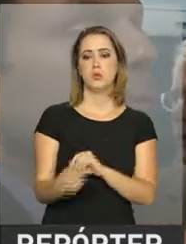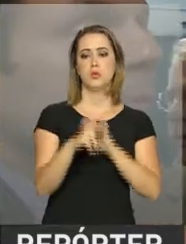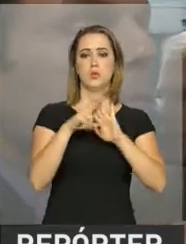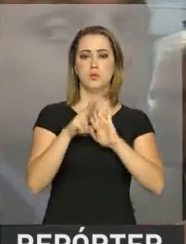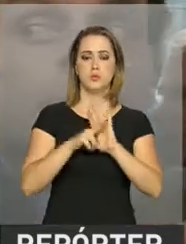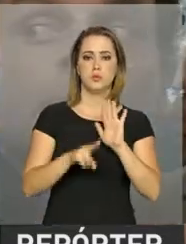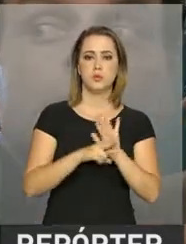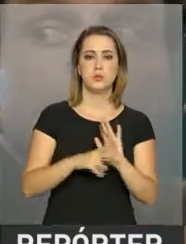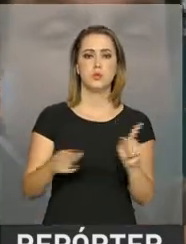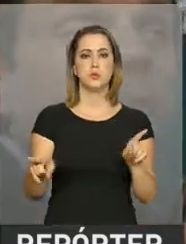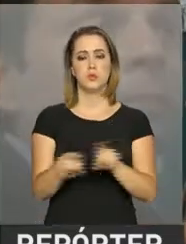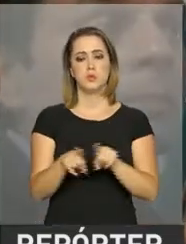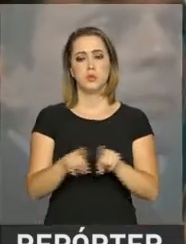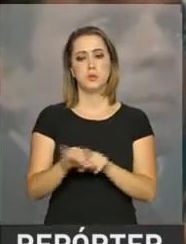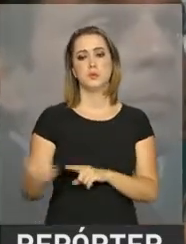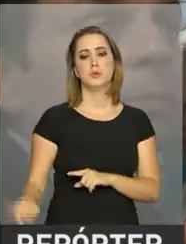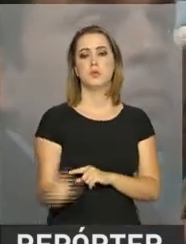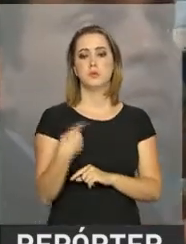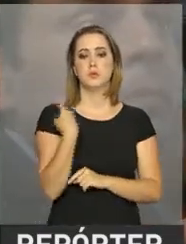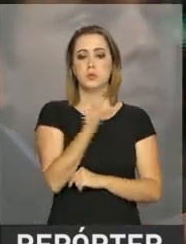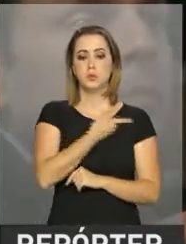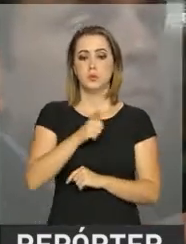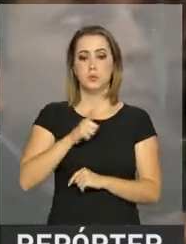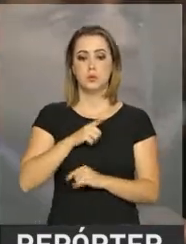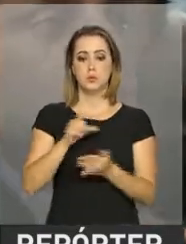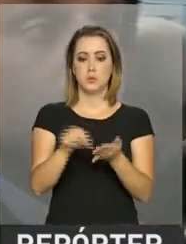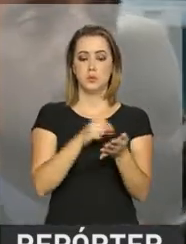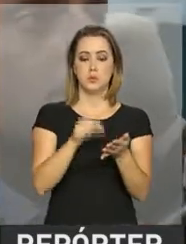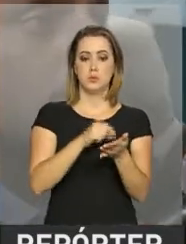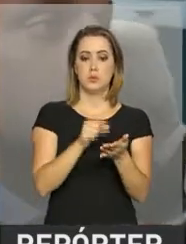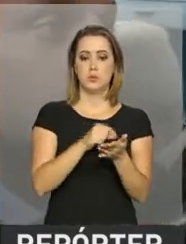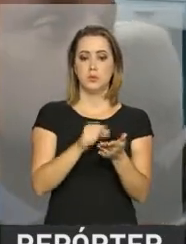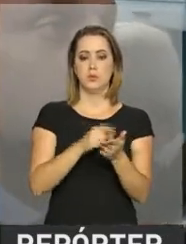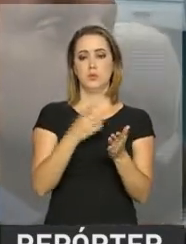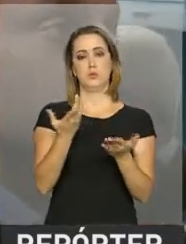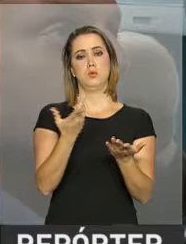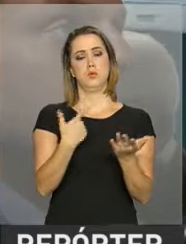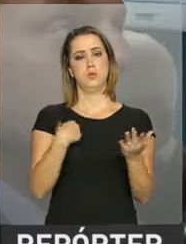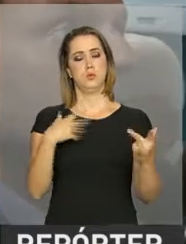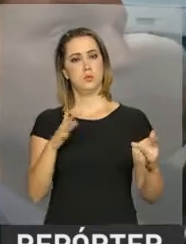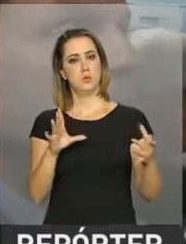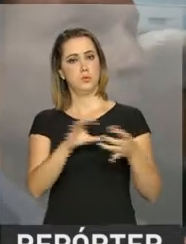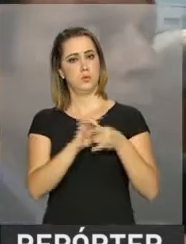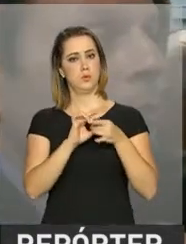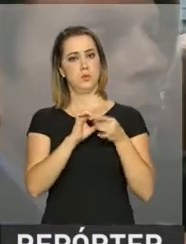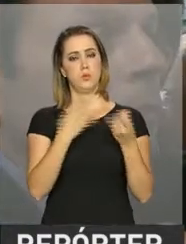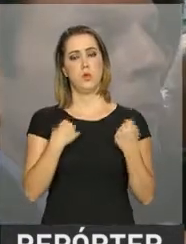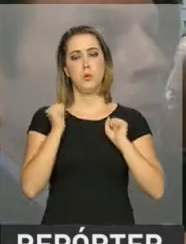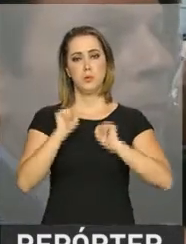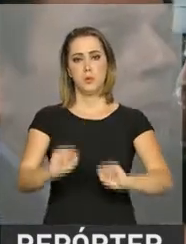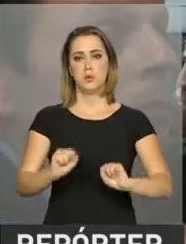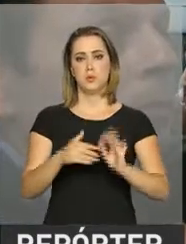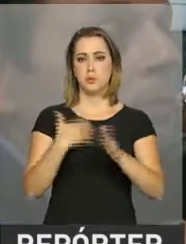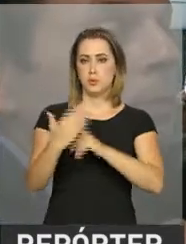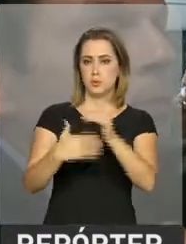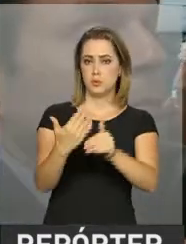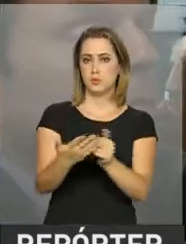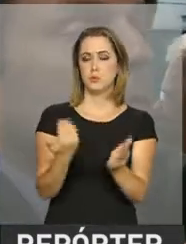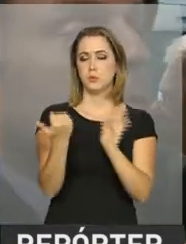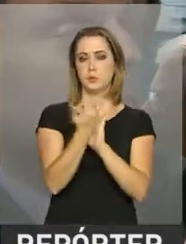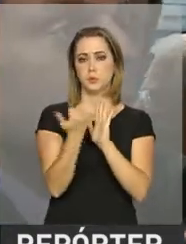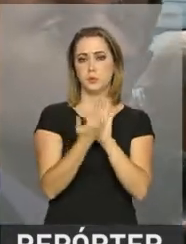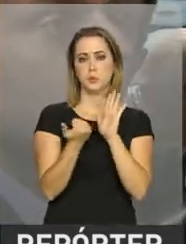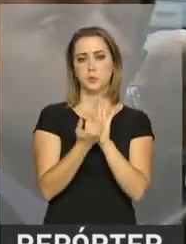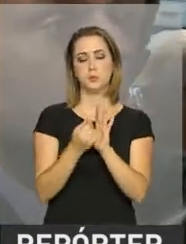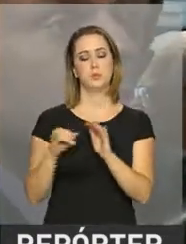e pela oportunidade que tivemos de assinatura de alguns convênios que nos permitirão a partir de agora desenvolver projetos